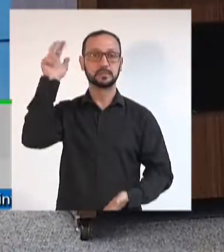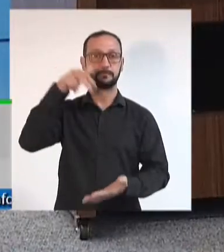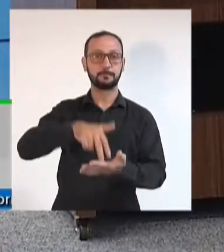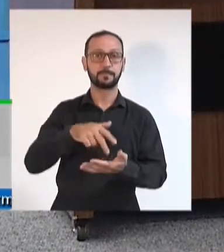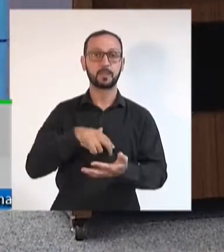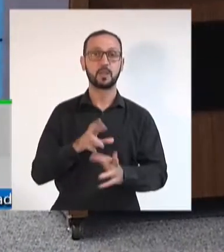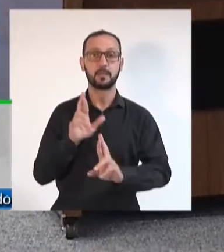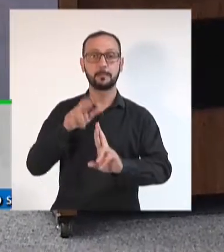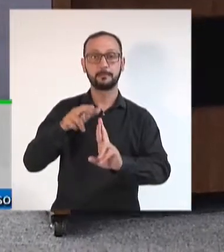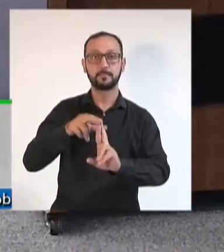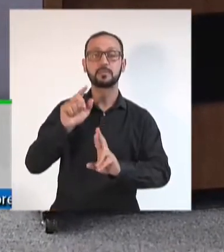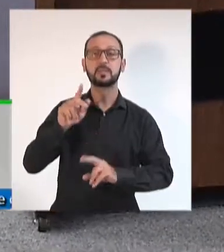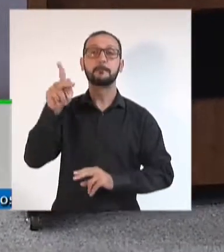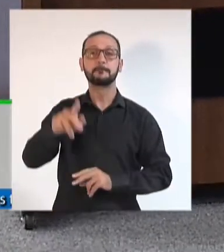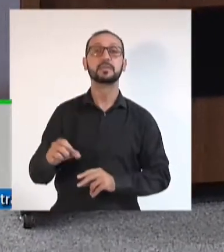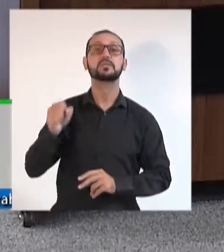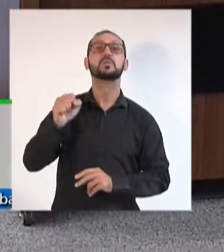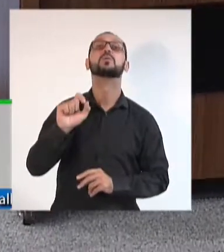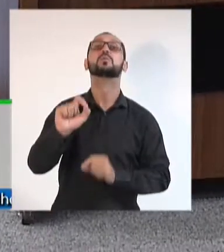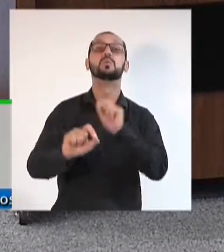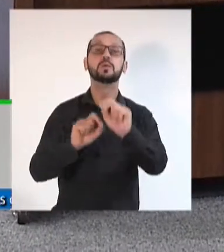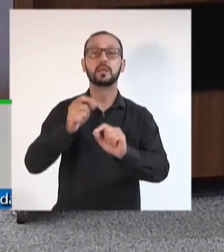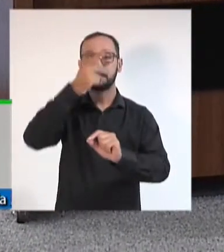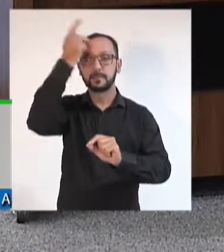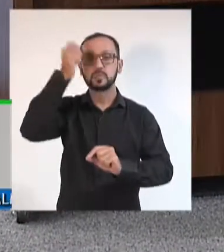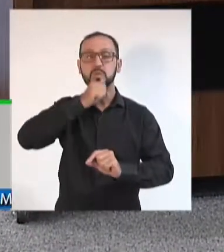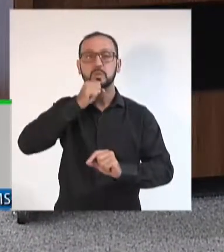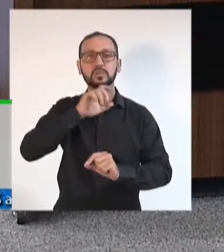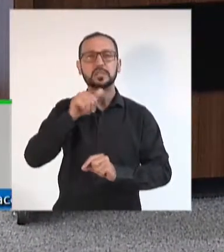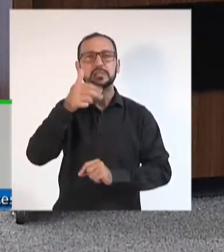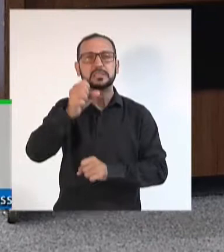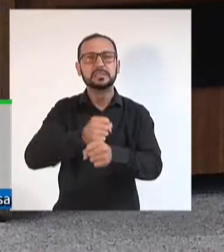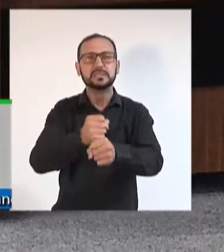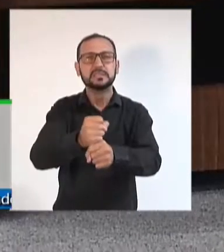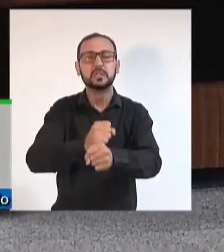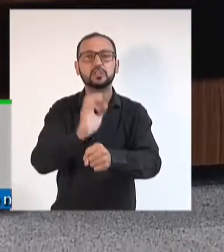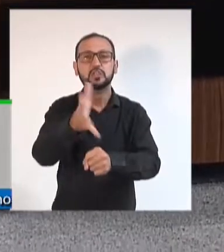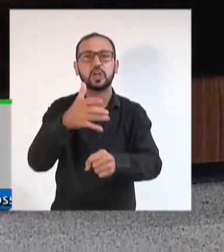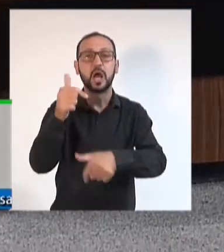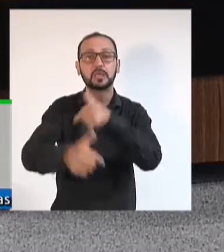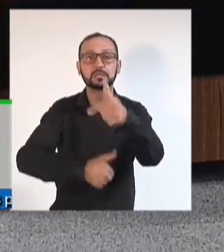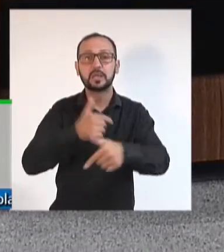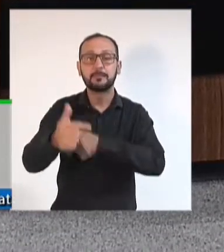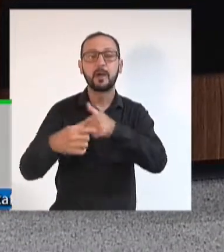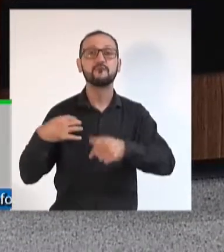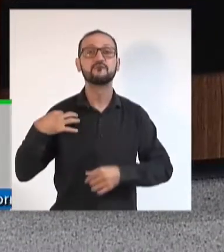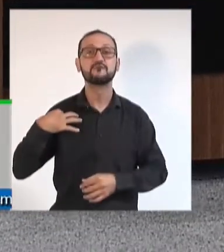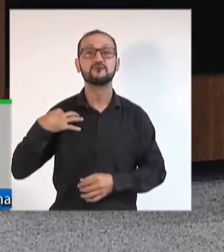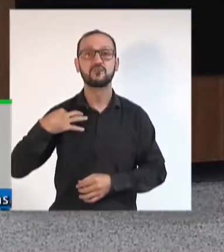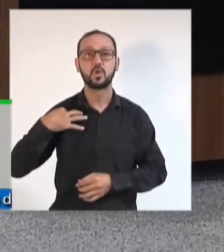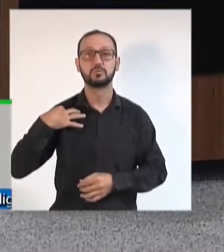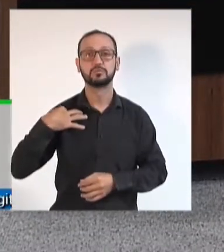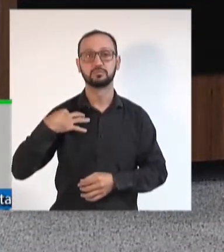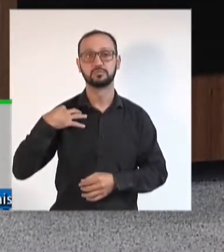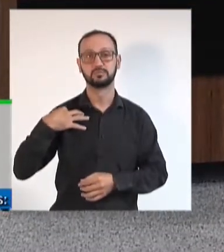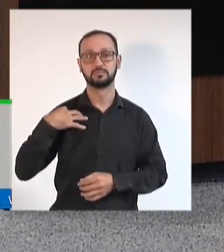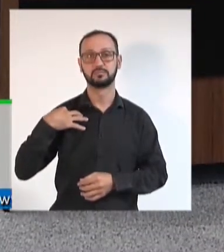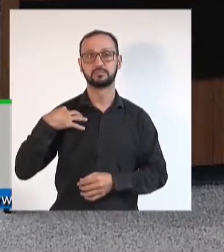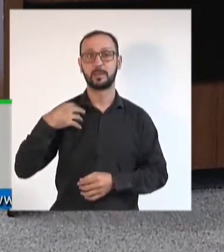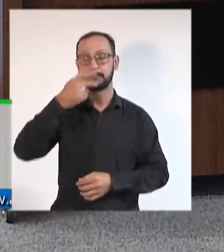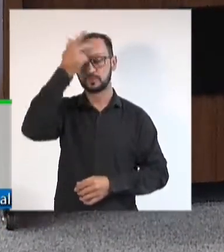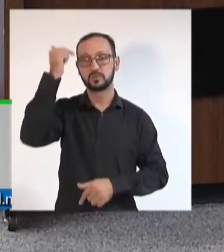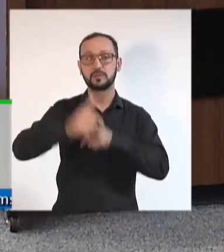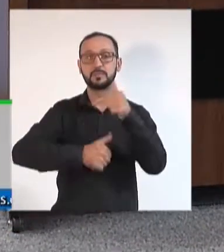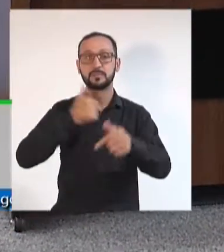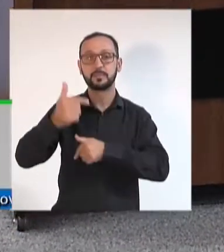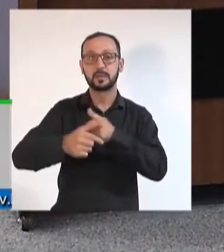represento a pastoral da pessoa idosa. Nós estamos completando 15 anos de trabalho voluntário. Só de pessoas